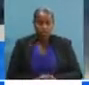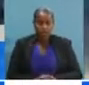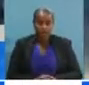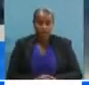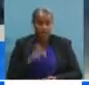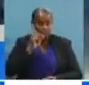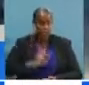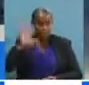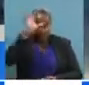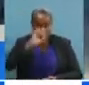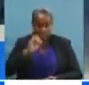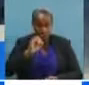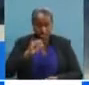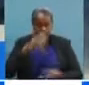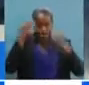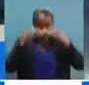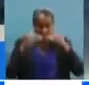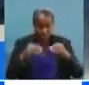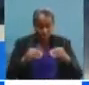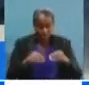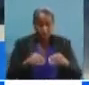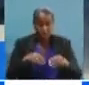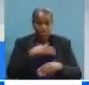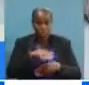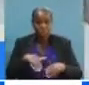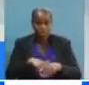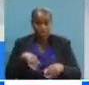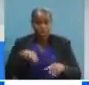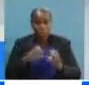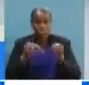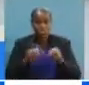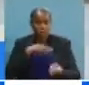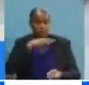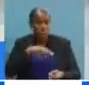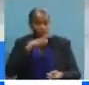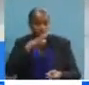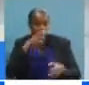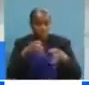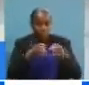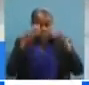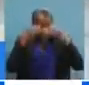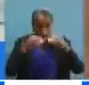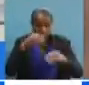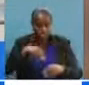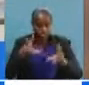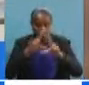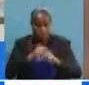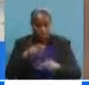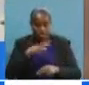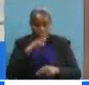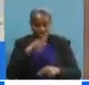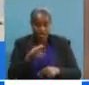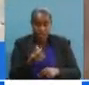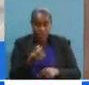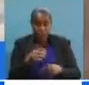A ministra da Educação, Família e Inclusão Social, que falava perante a comunidade educativa no Porto Novo, disse que essa verba foi